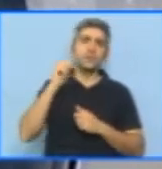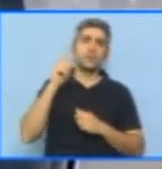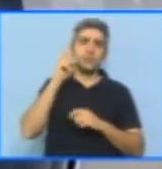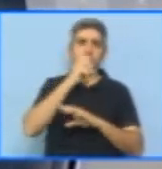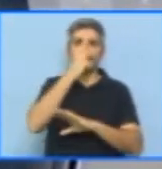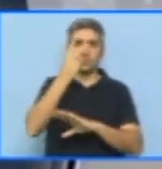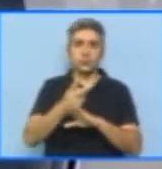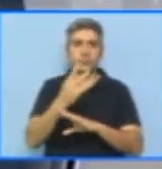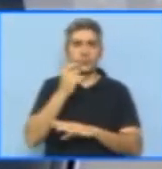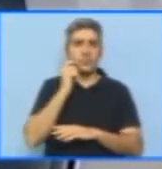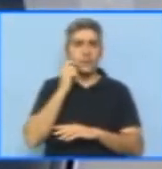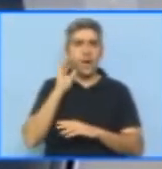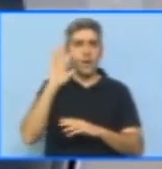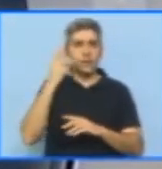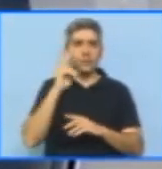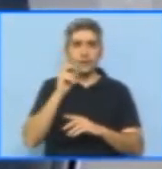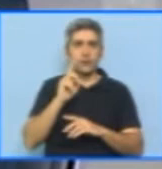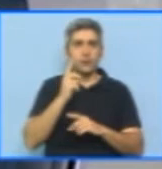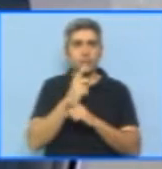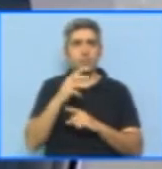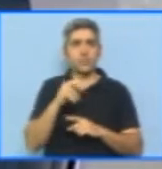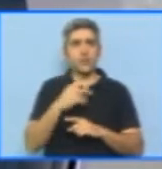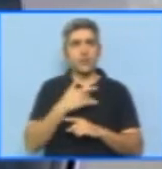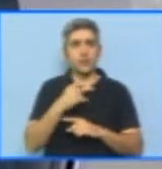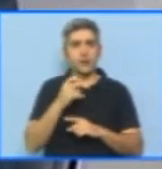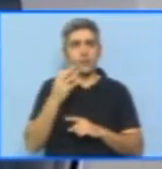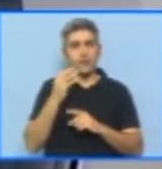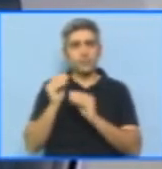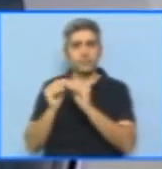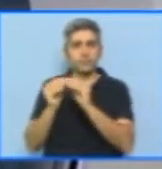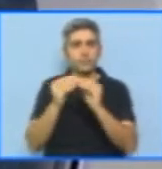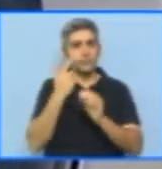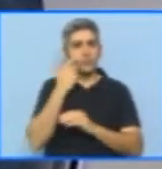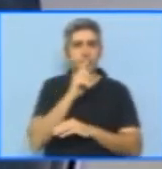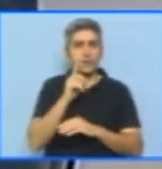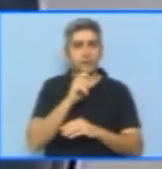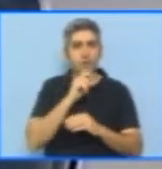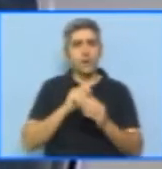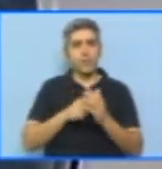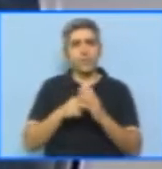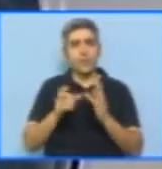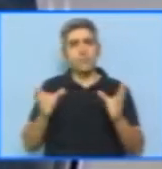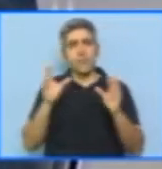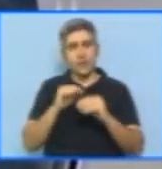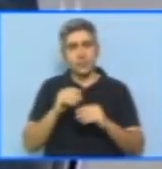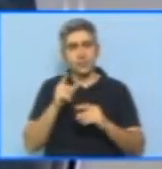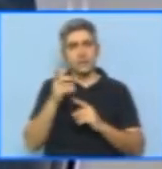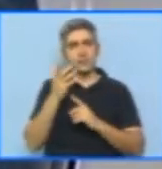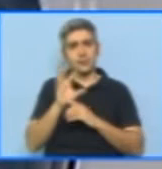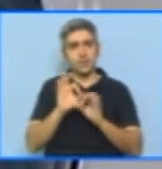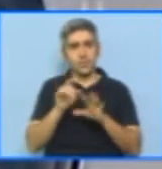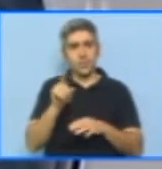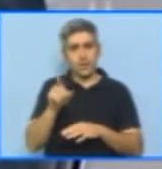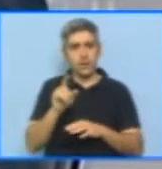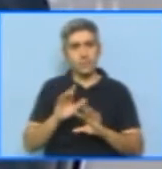Abril que acontecem. E se não vemos é porque os média se concertaram para não mostrar, porque estariam a provocar mais. Ora, são exemplos como estes